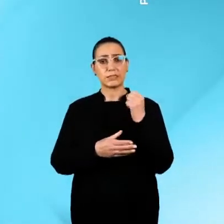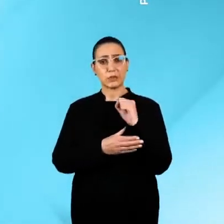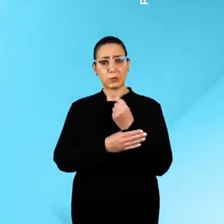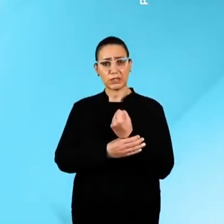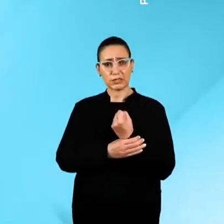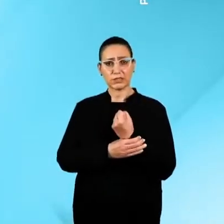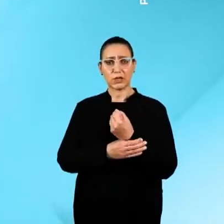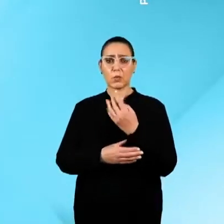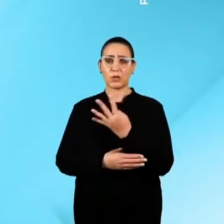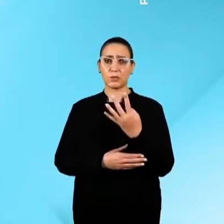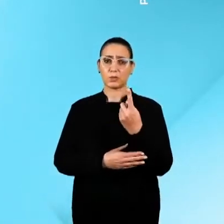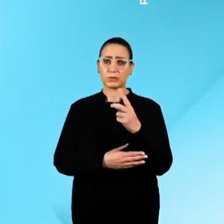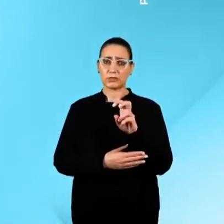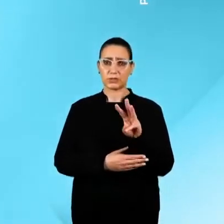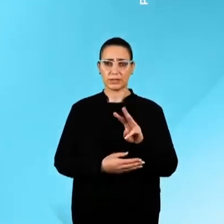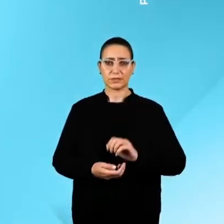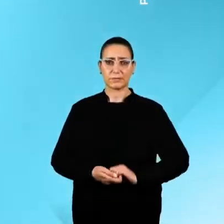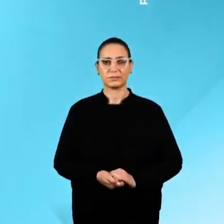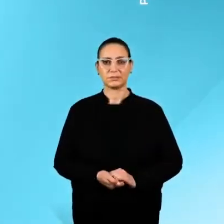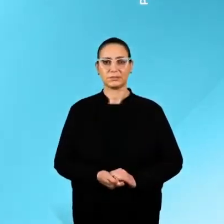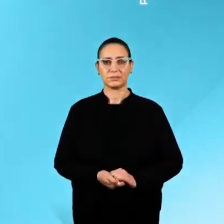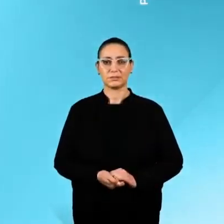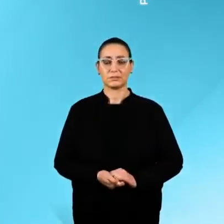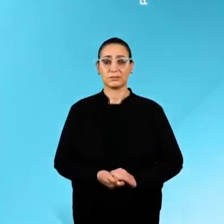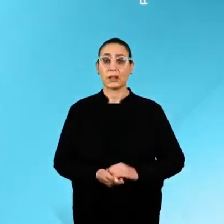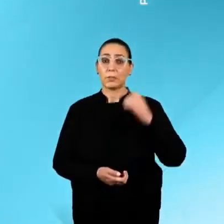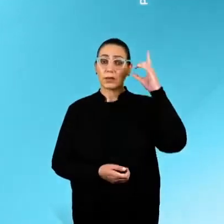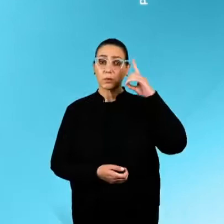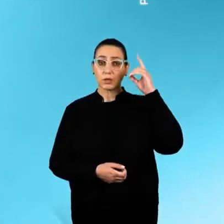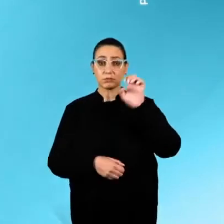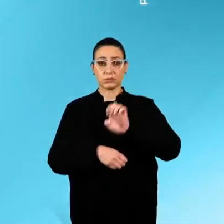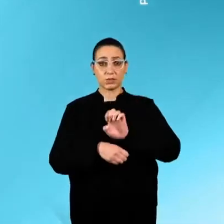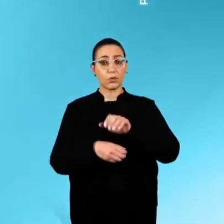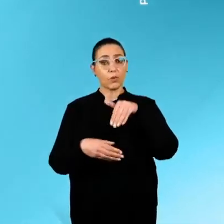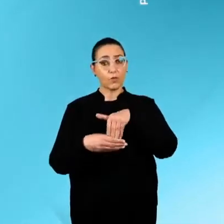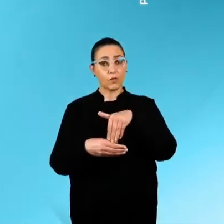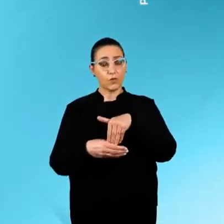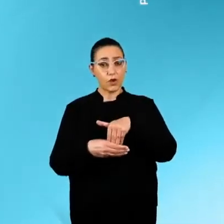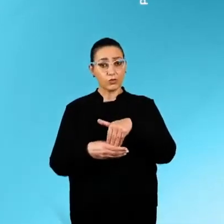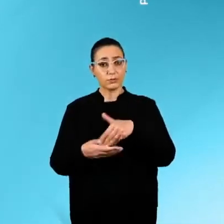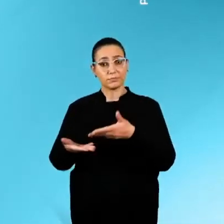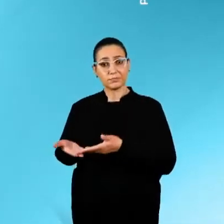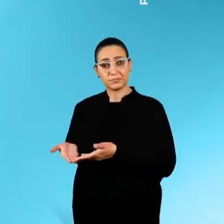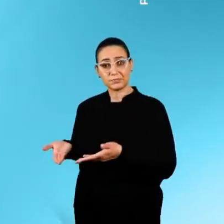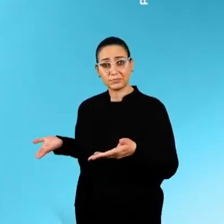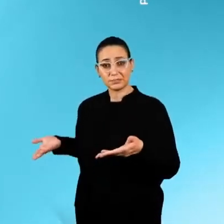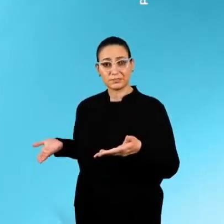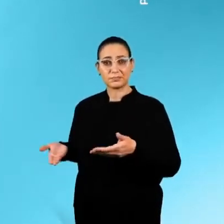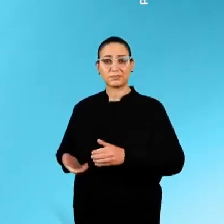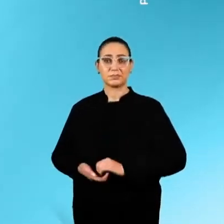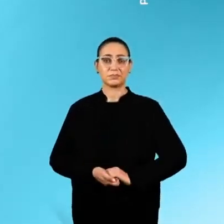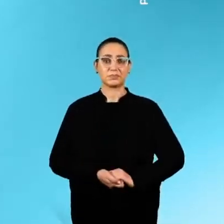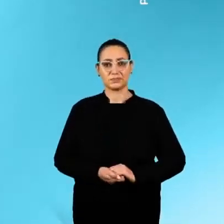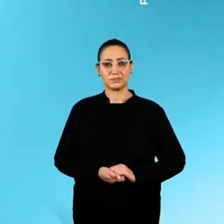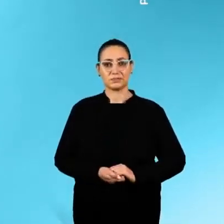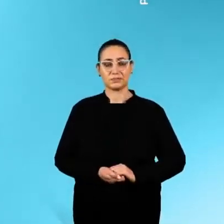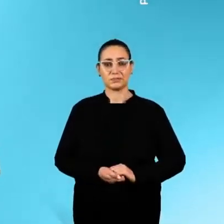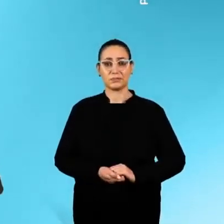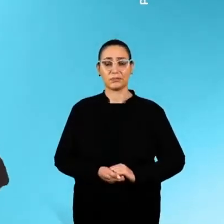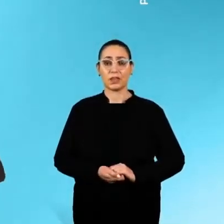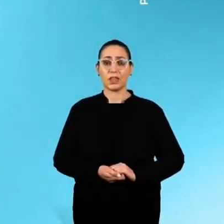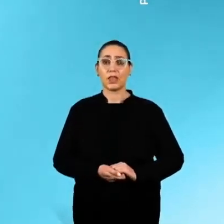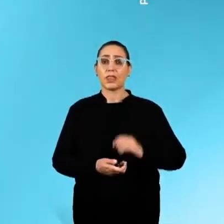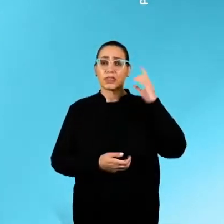da Segurança, 44.153. Para deputado estadual, vote Cassi Borges, 44.789. Para